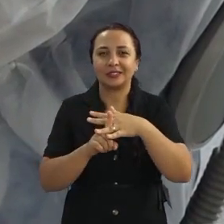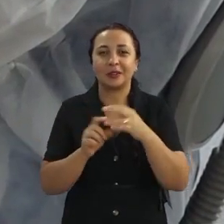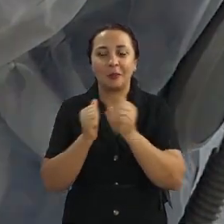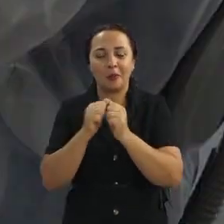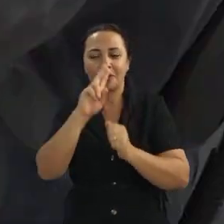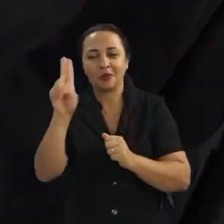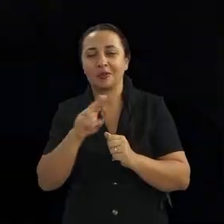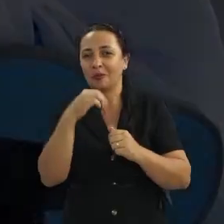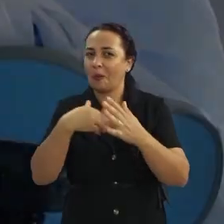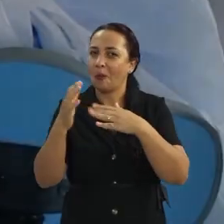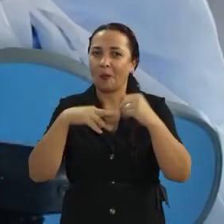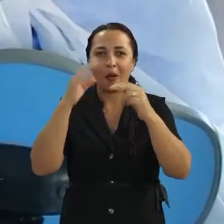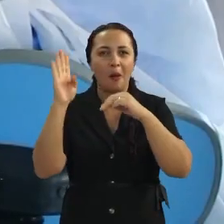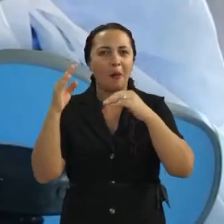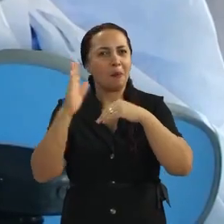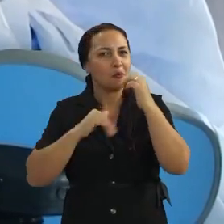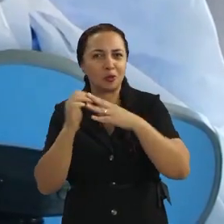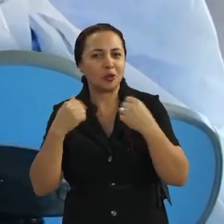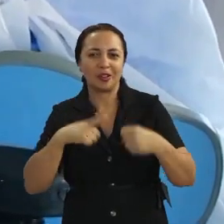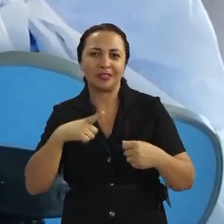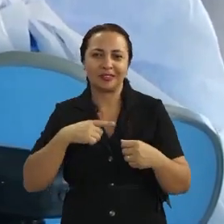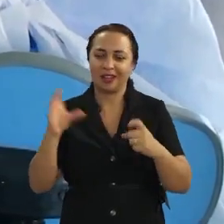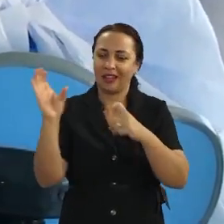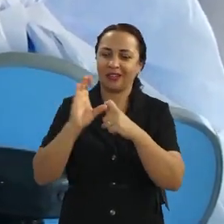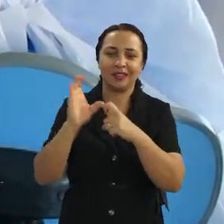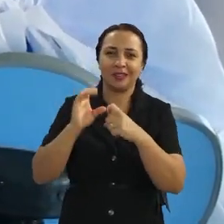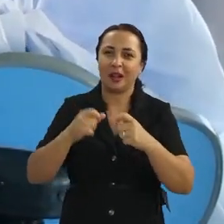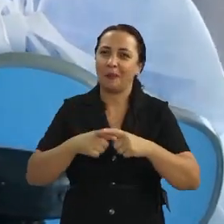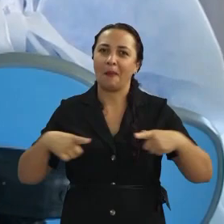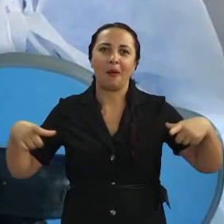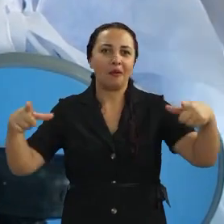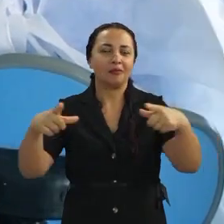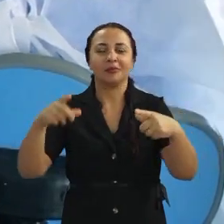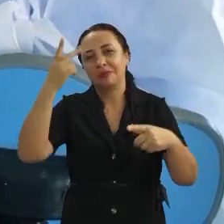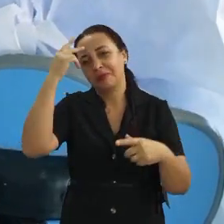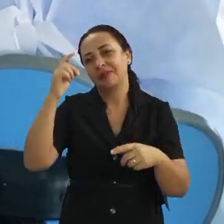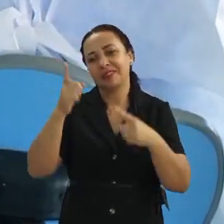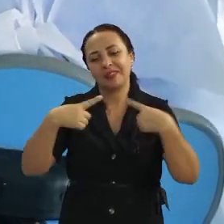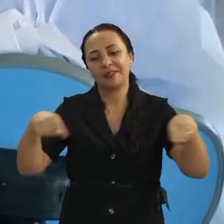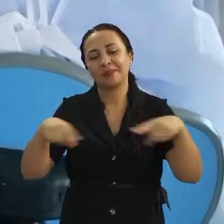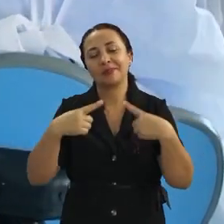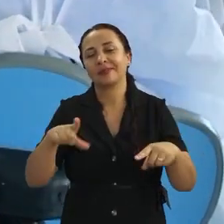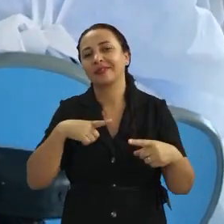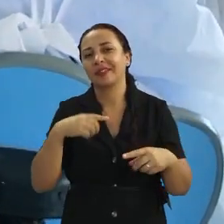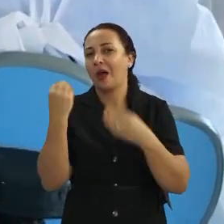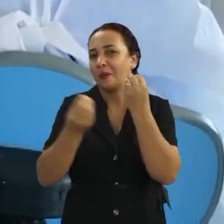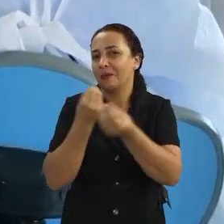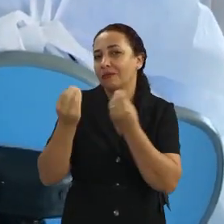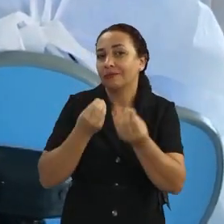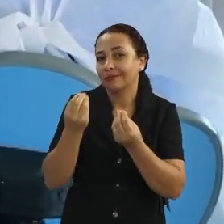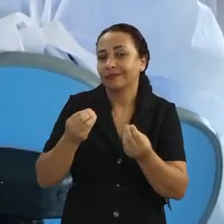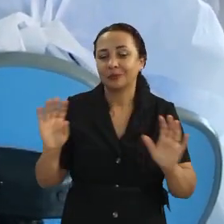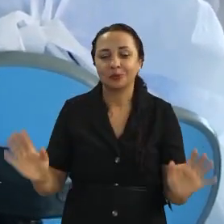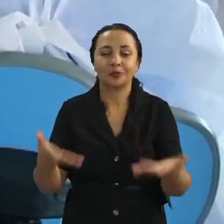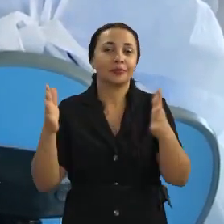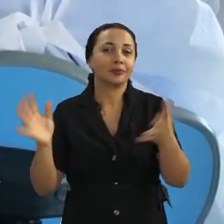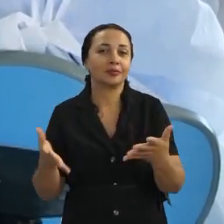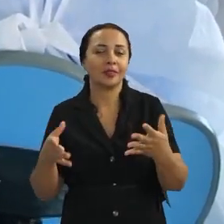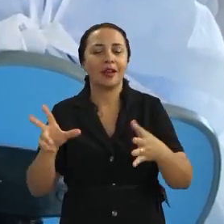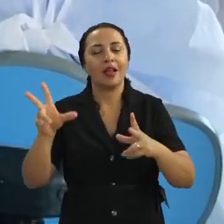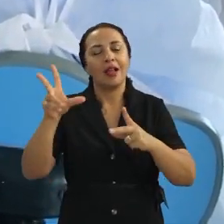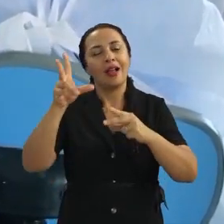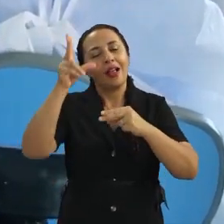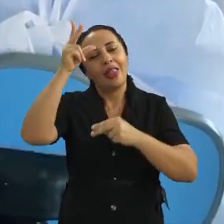profissional que tem seu consultório em clínicas ampliadas para que a música seja como instrumento de